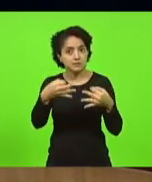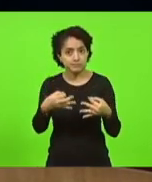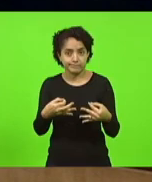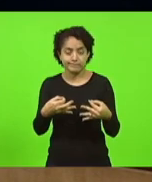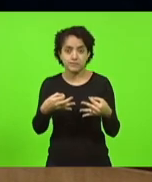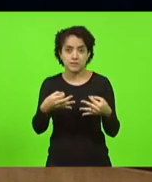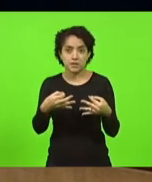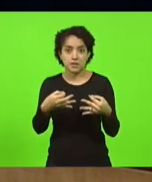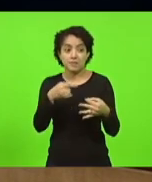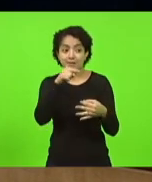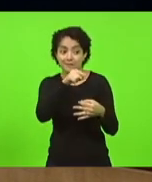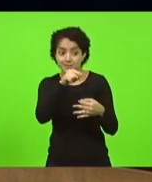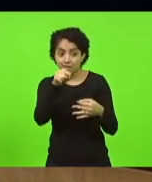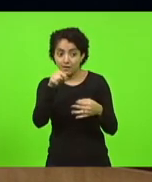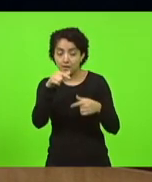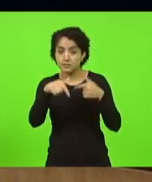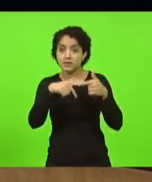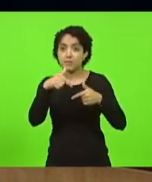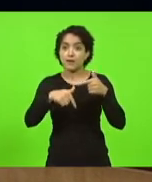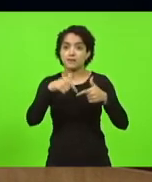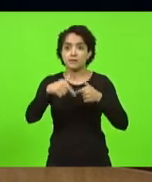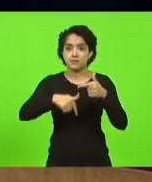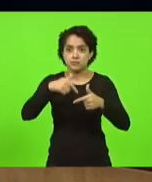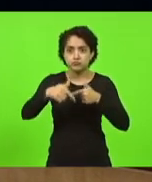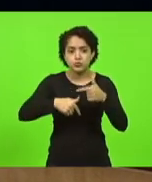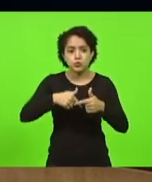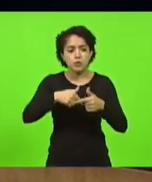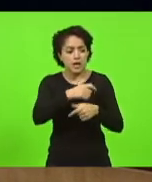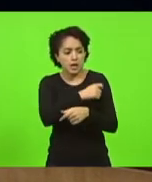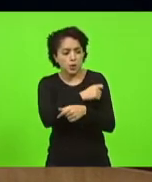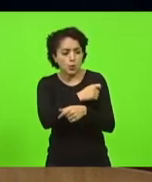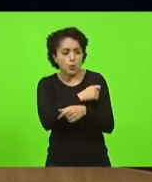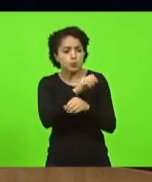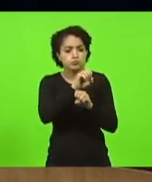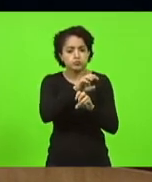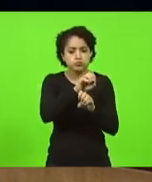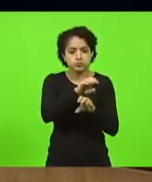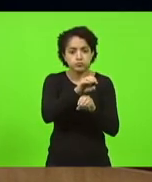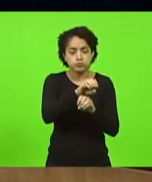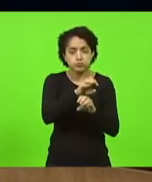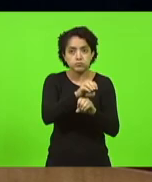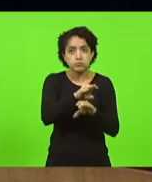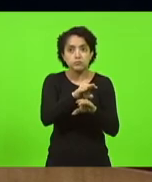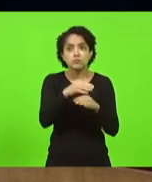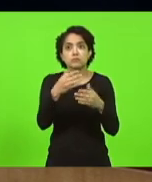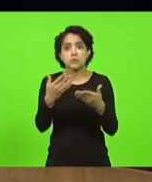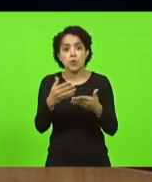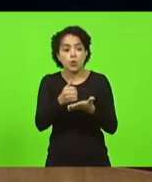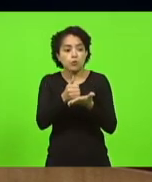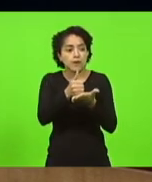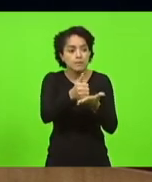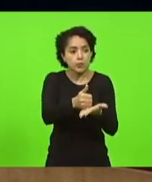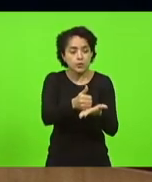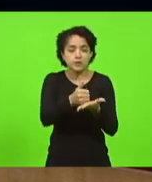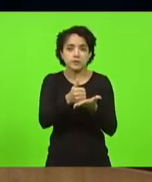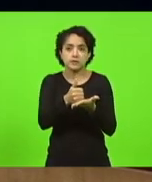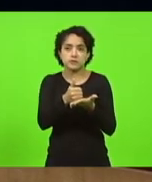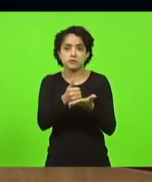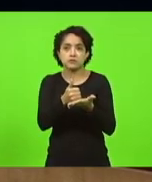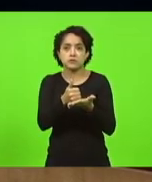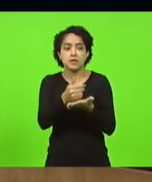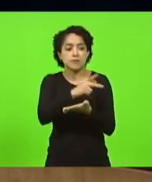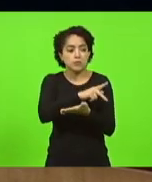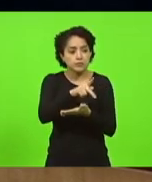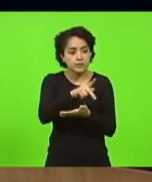quem está lá na ponta, está lá com o aluno ou então está no suporte aos professores, que